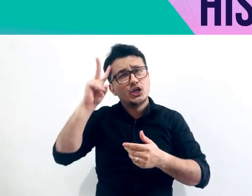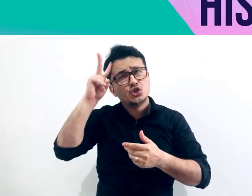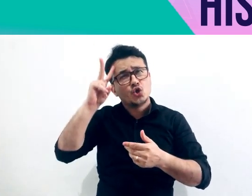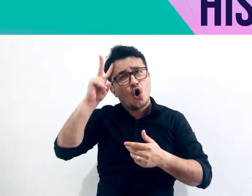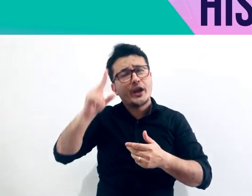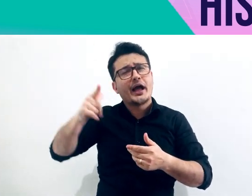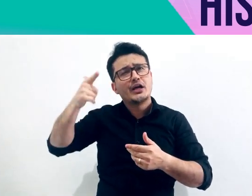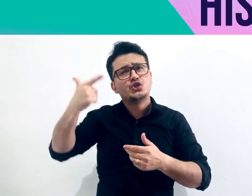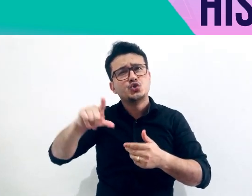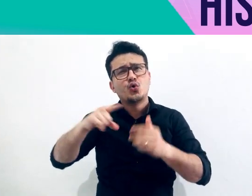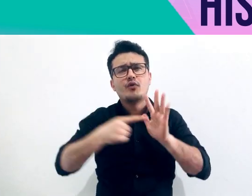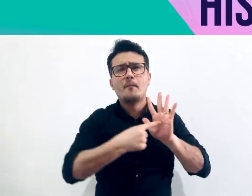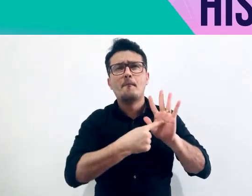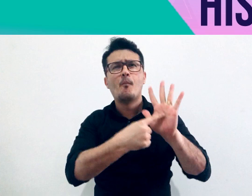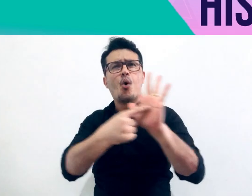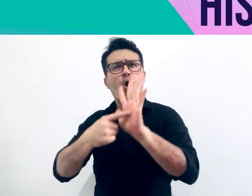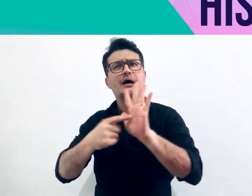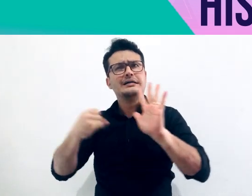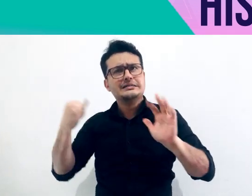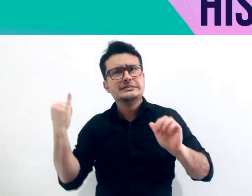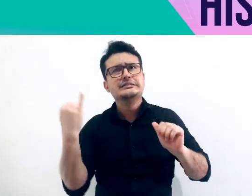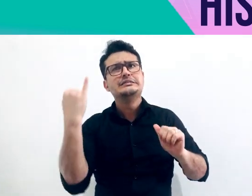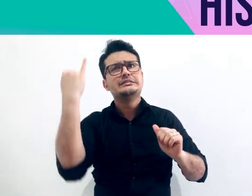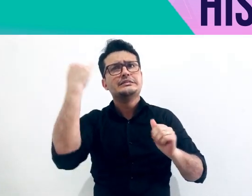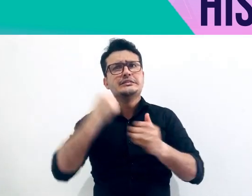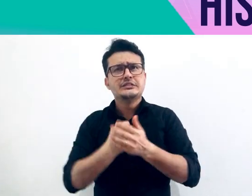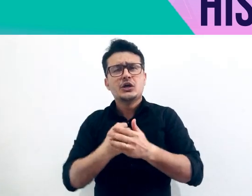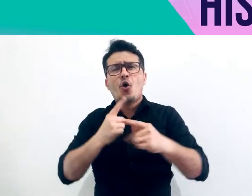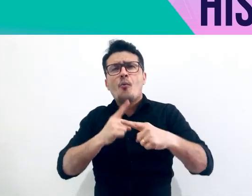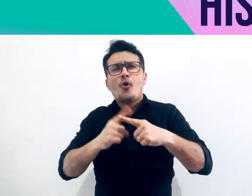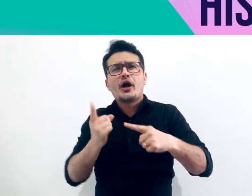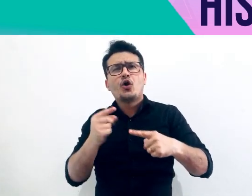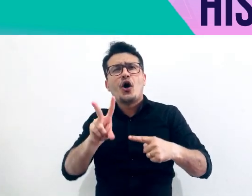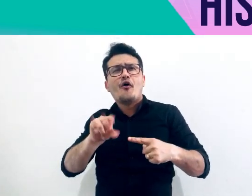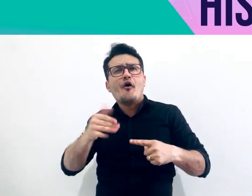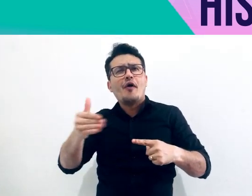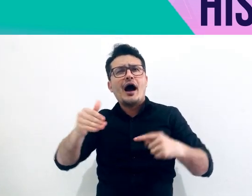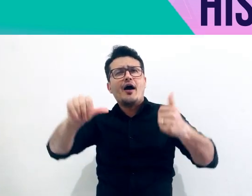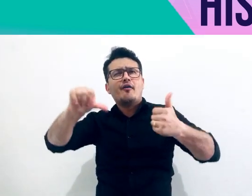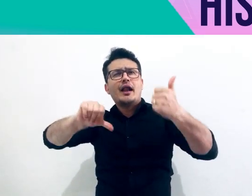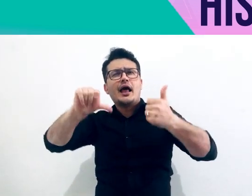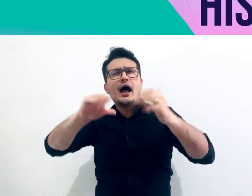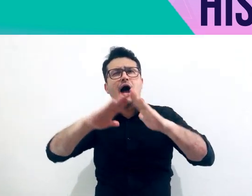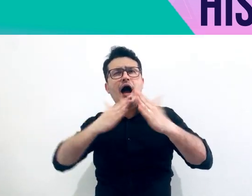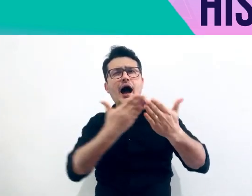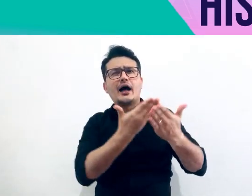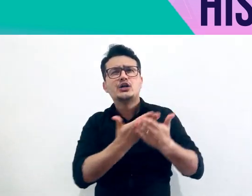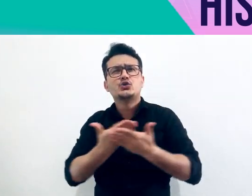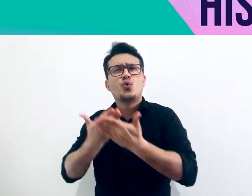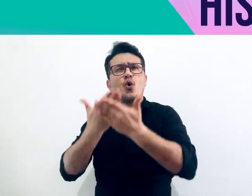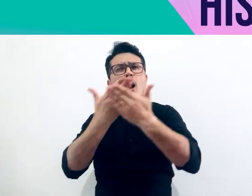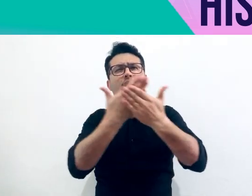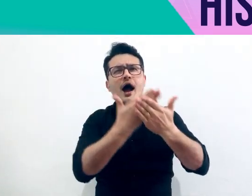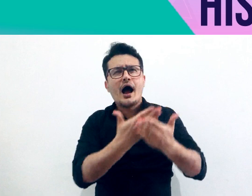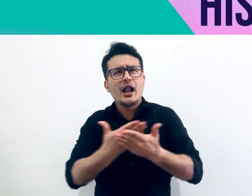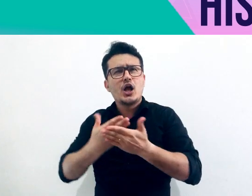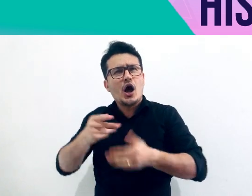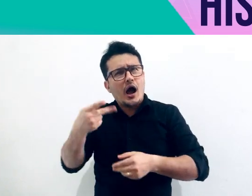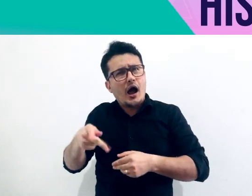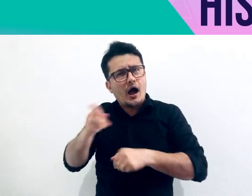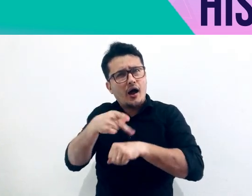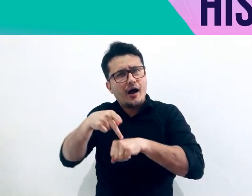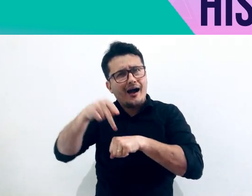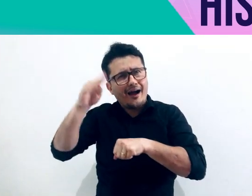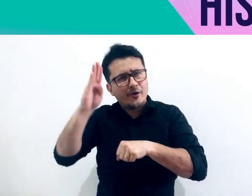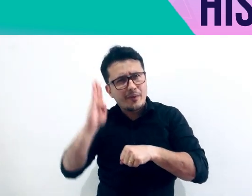sua publicação, essa compreensão histórica mais uma vez se apresenta como muito importante, pois podemos avaliar o quanto a escola e